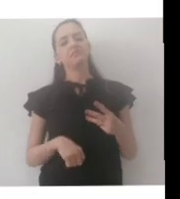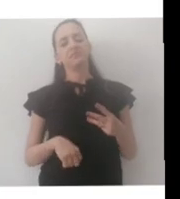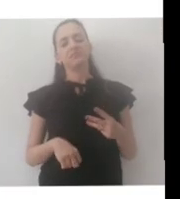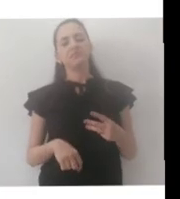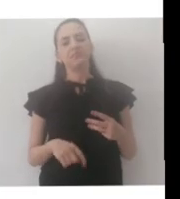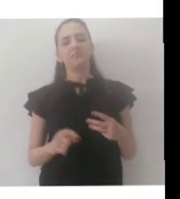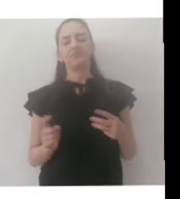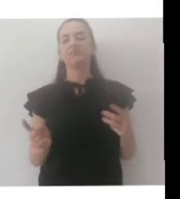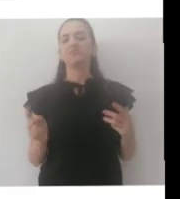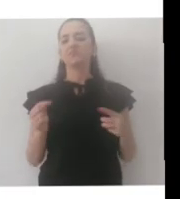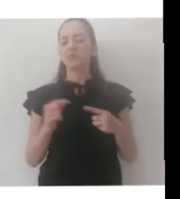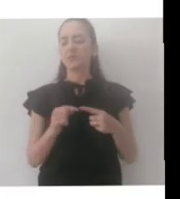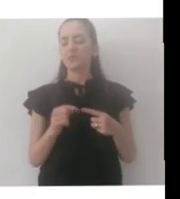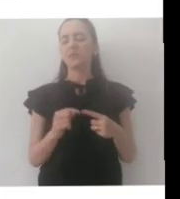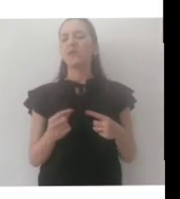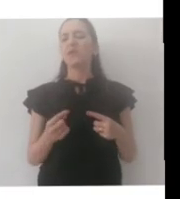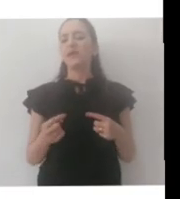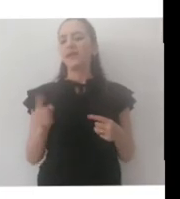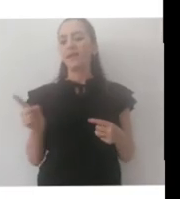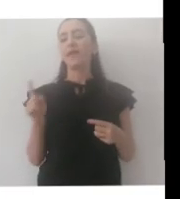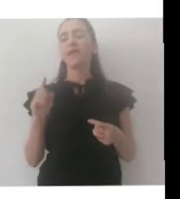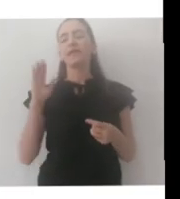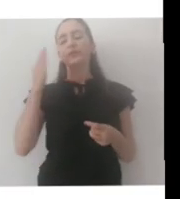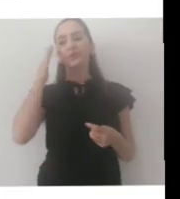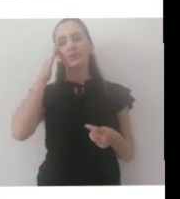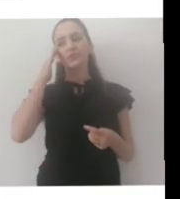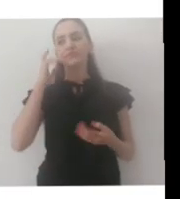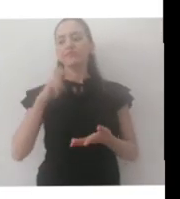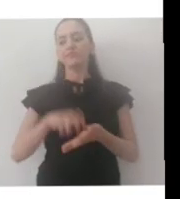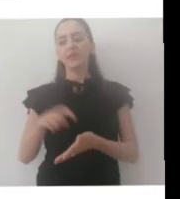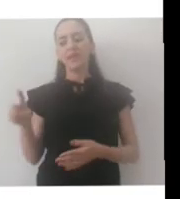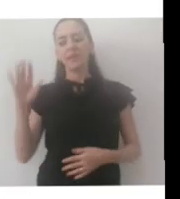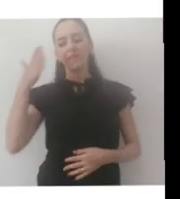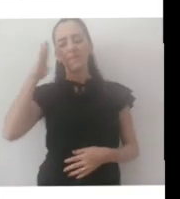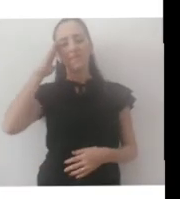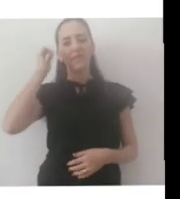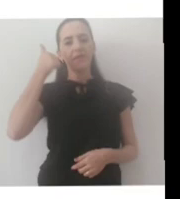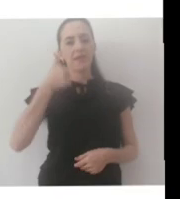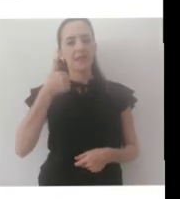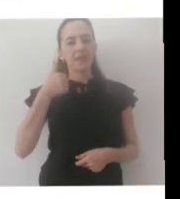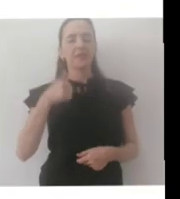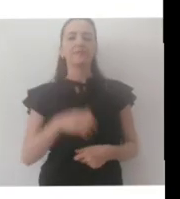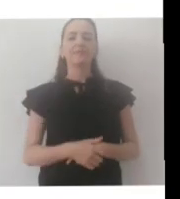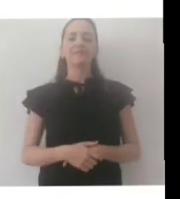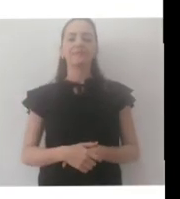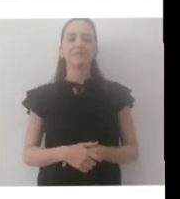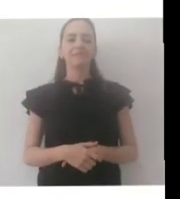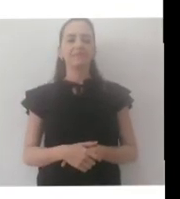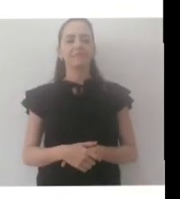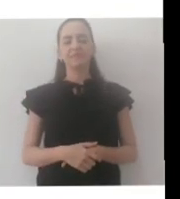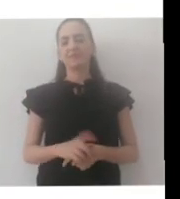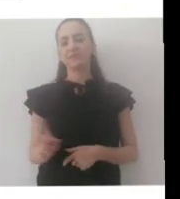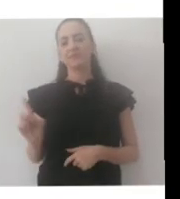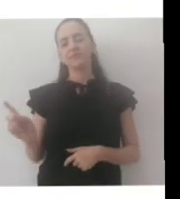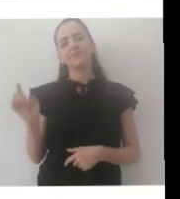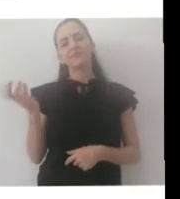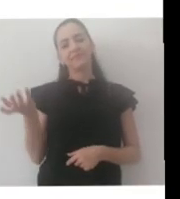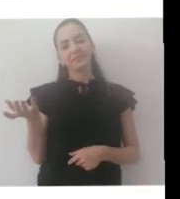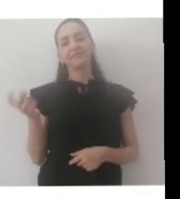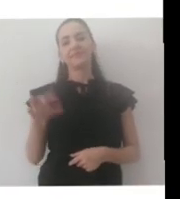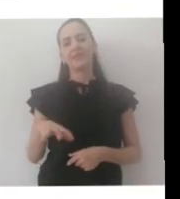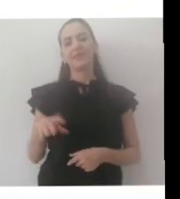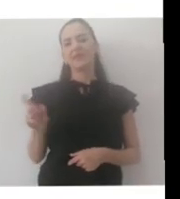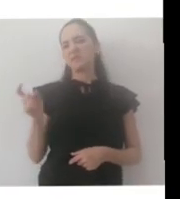3 passos de coisas que, no meu ver, aí ela está considerando, Constância Cami está considerando como punições positivas, que é